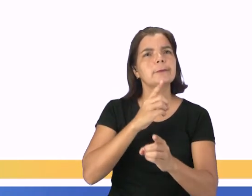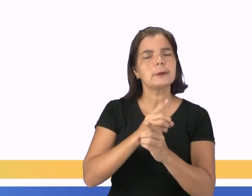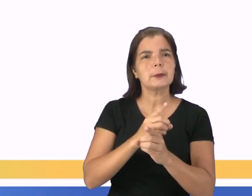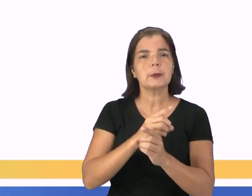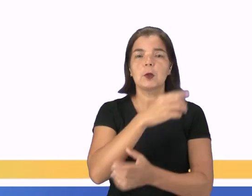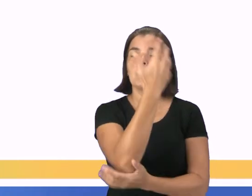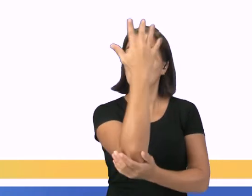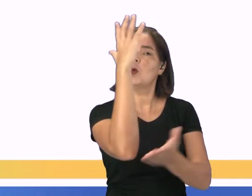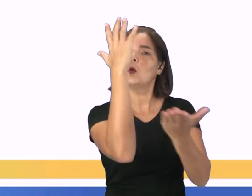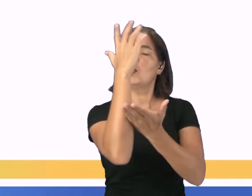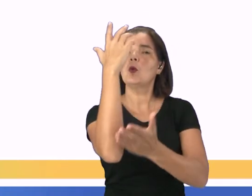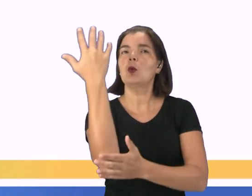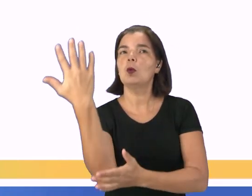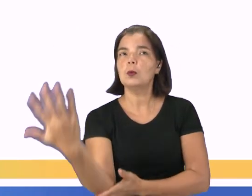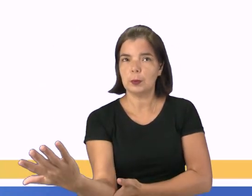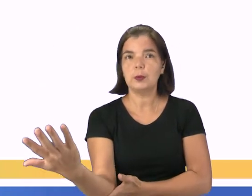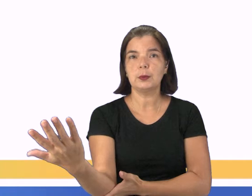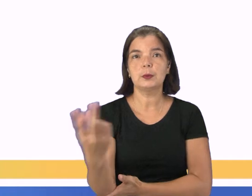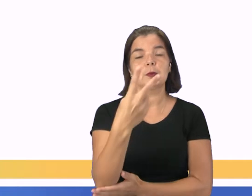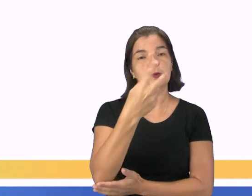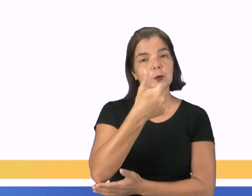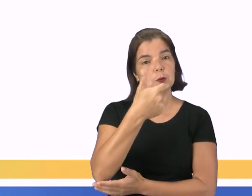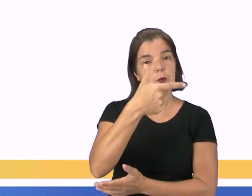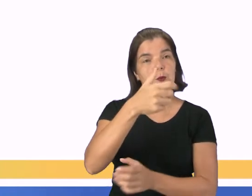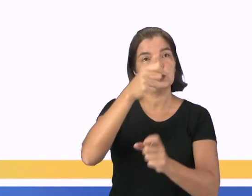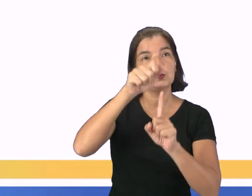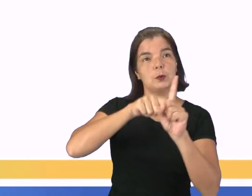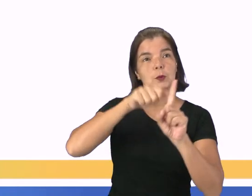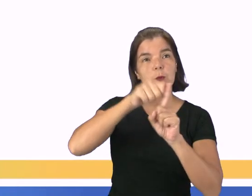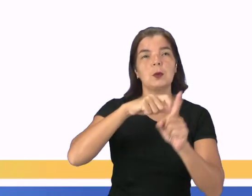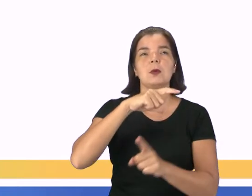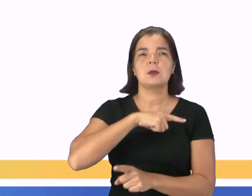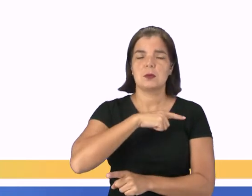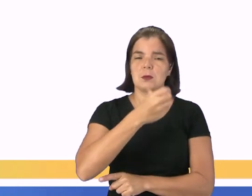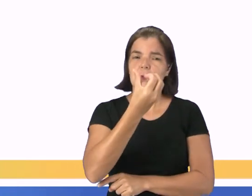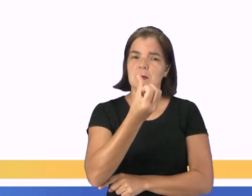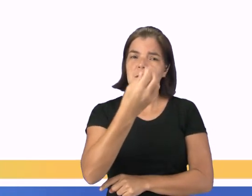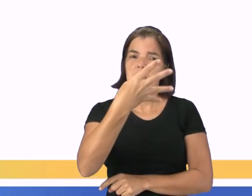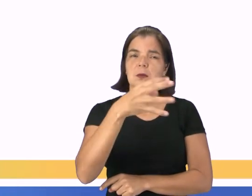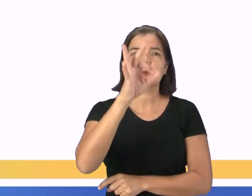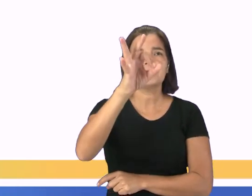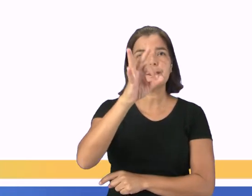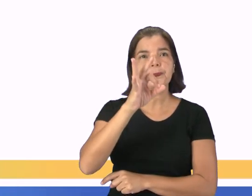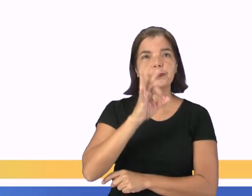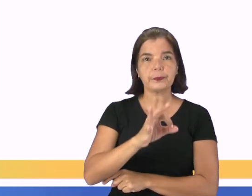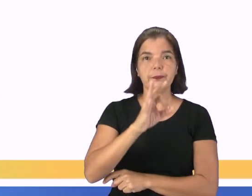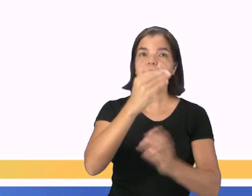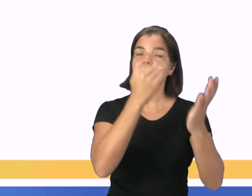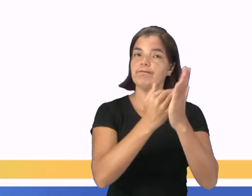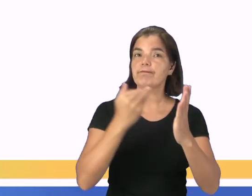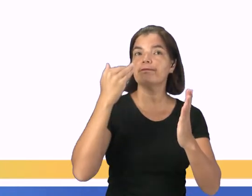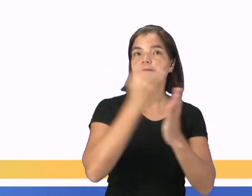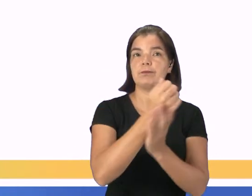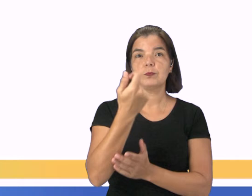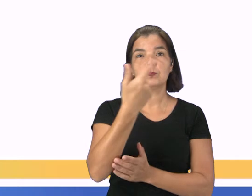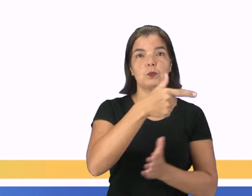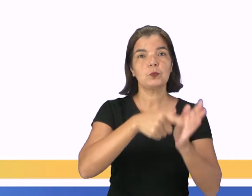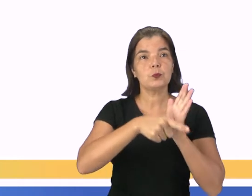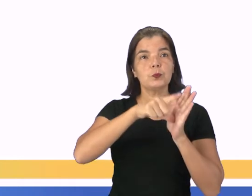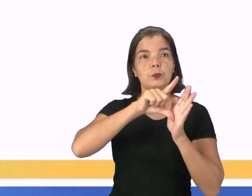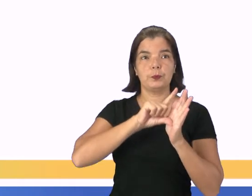aí. Bom, de 1º de agosto, né, de um ano a 31 de julho do ano seguinte. Então, no mês de julho